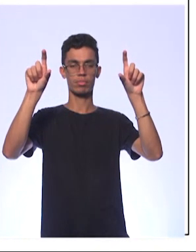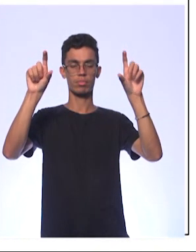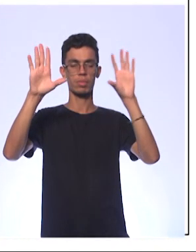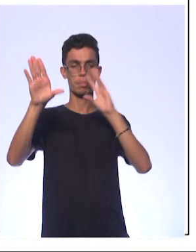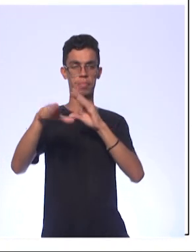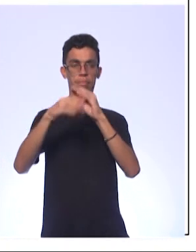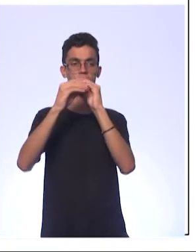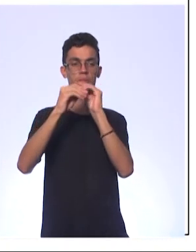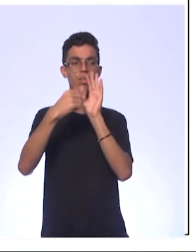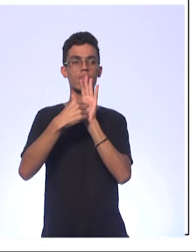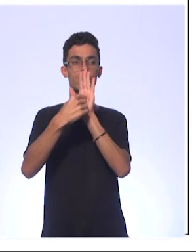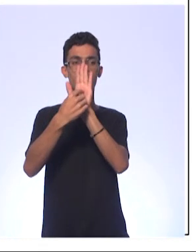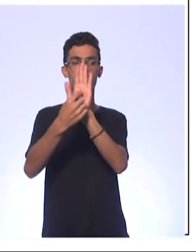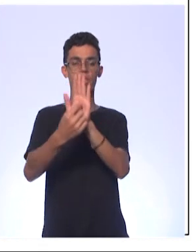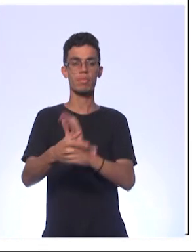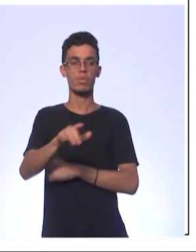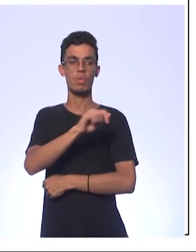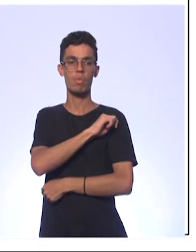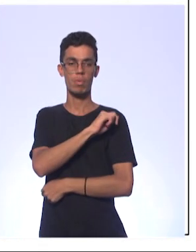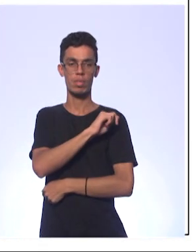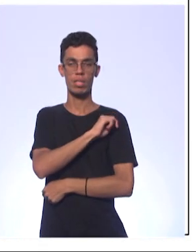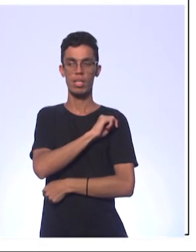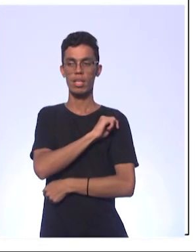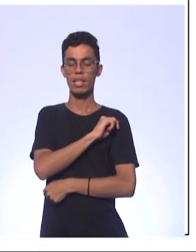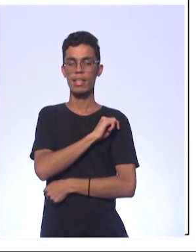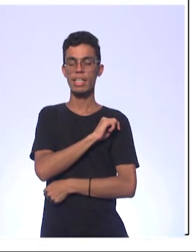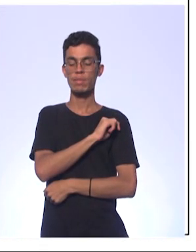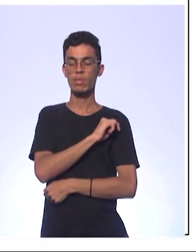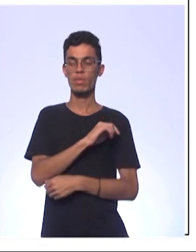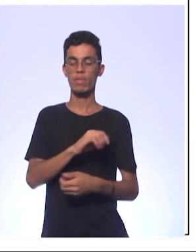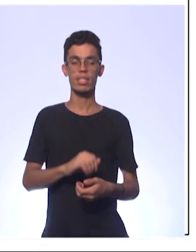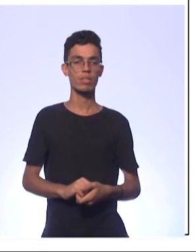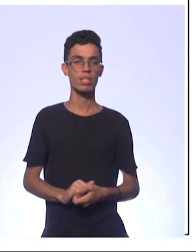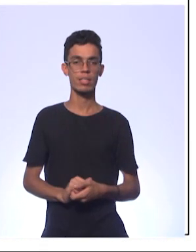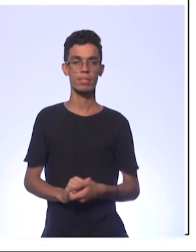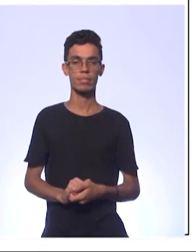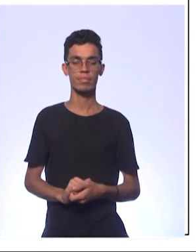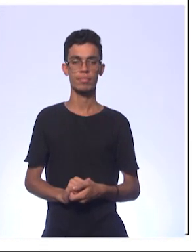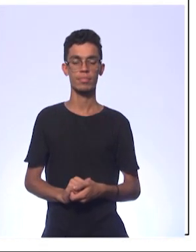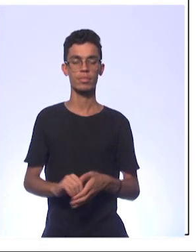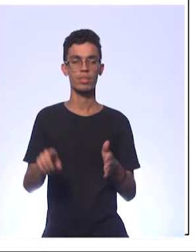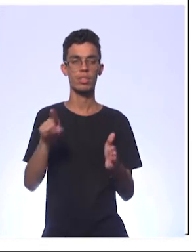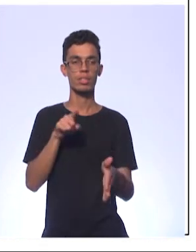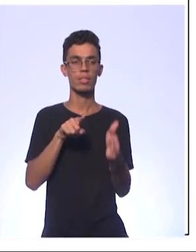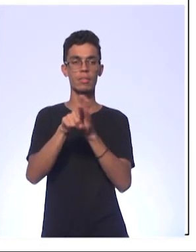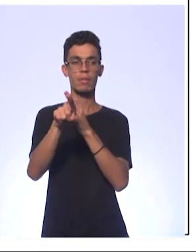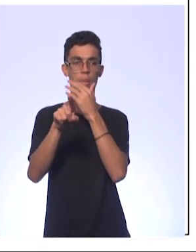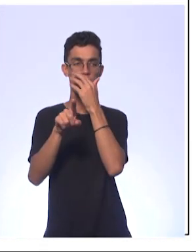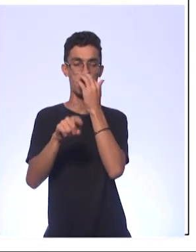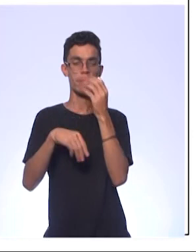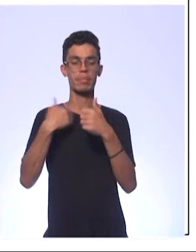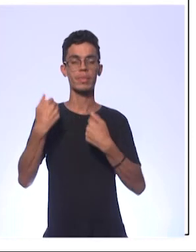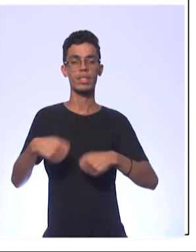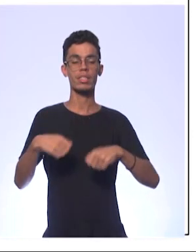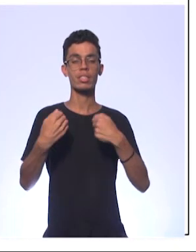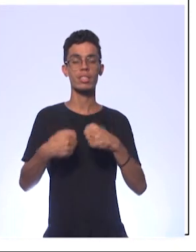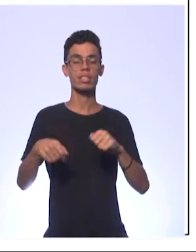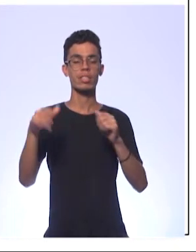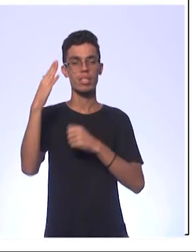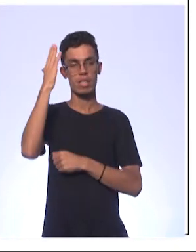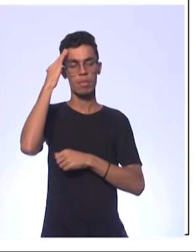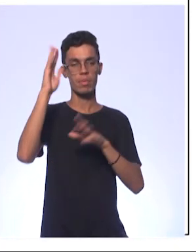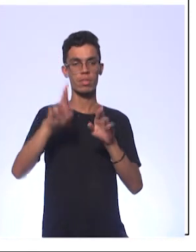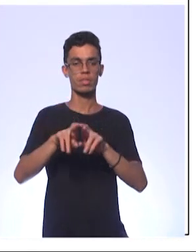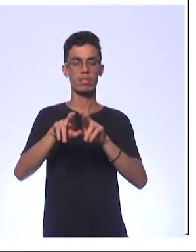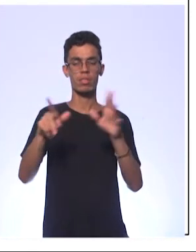breve, mostramos, então, que o estudante, o que ele precisa fazer, né? Assim que ele lê essa pergunta, ele precisa diferenciar,